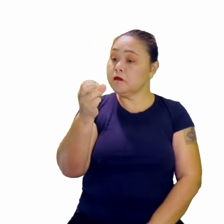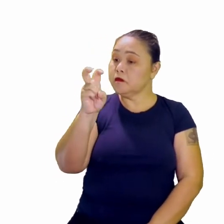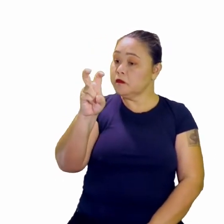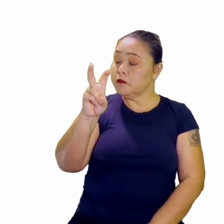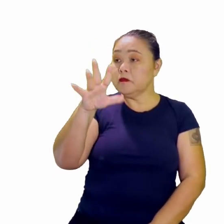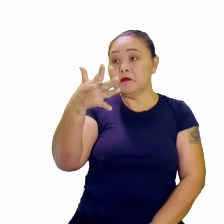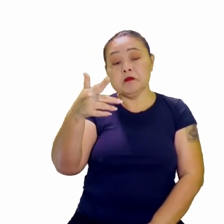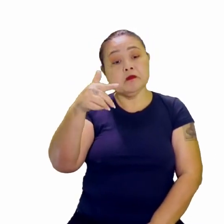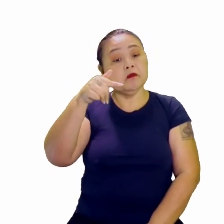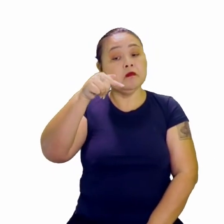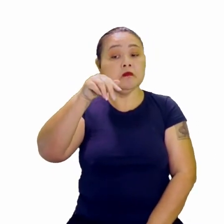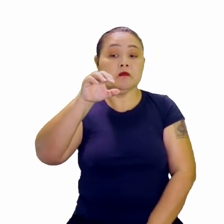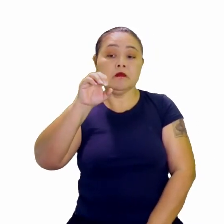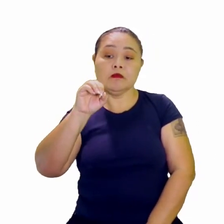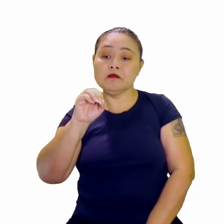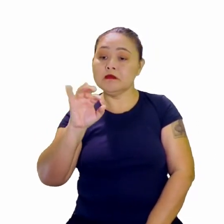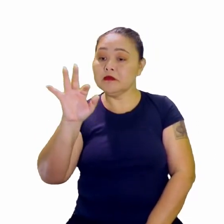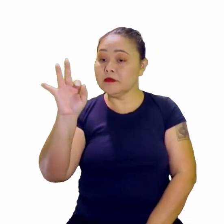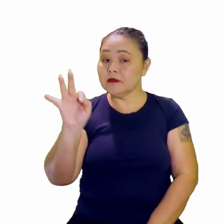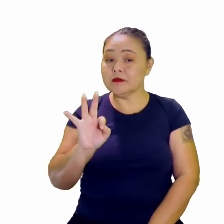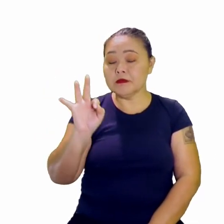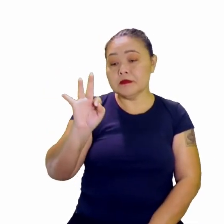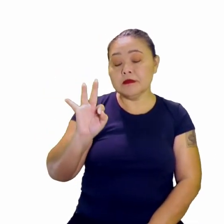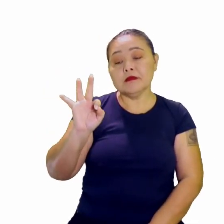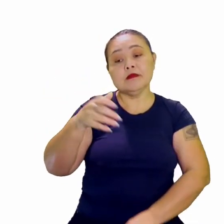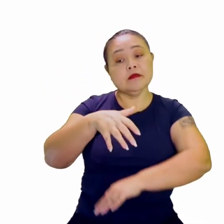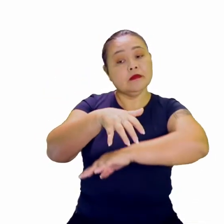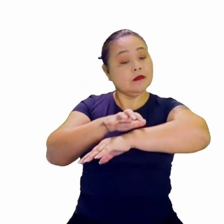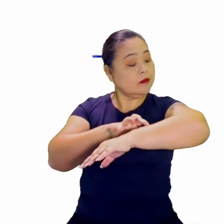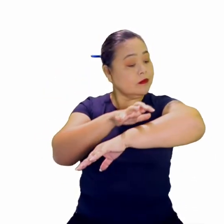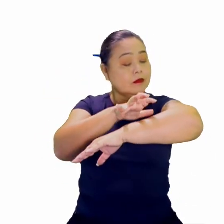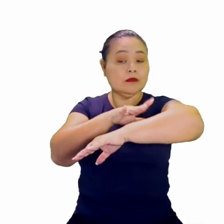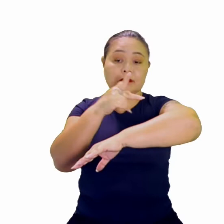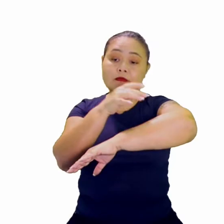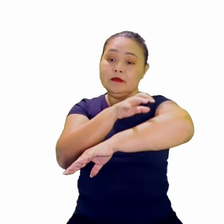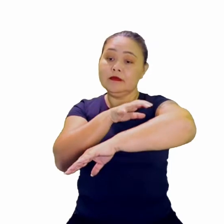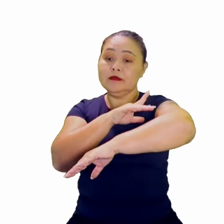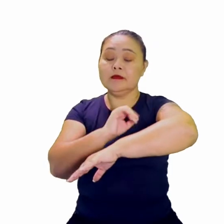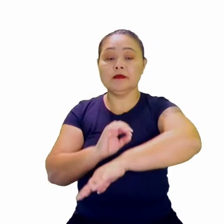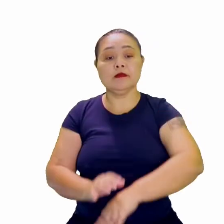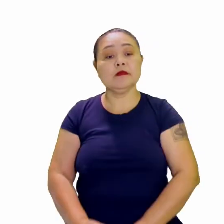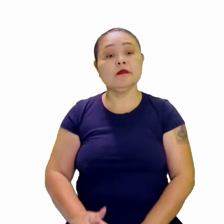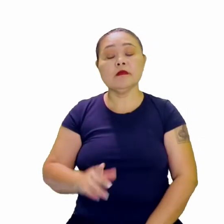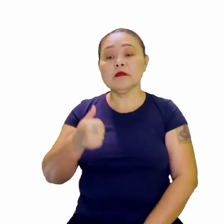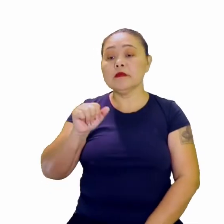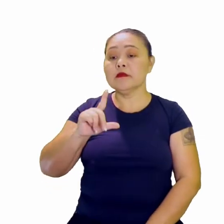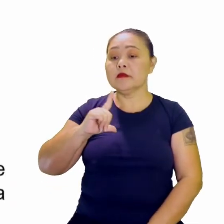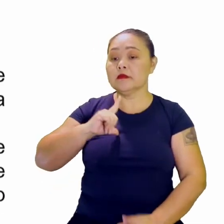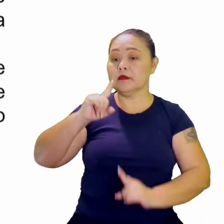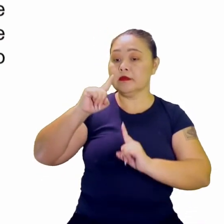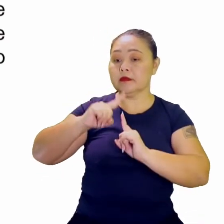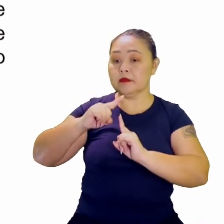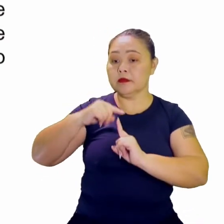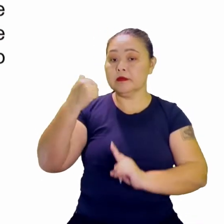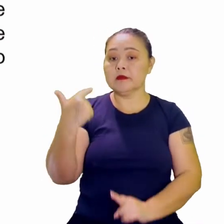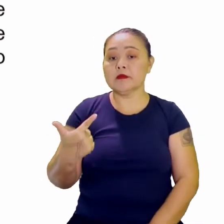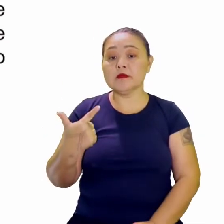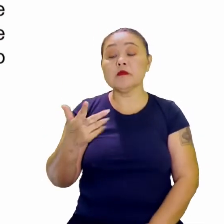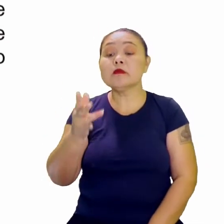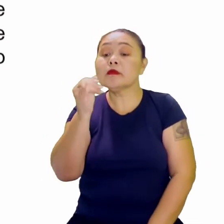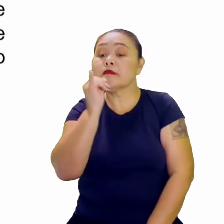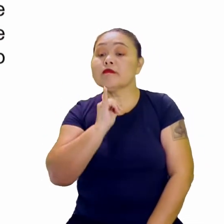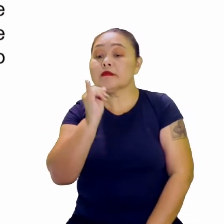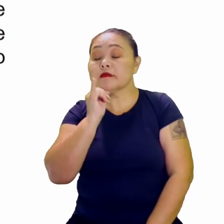né? 65% a 70% das fibras ali vão ser do tipo 2. Quais